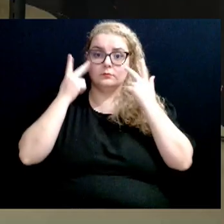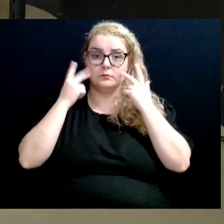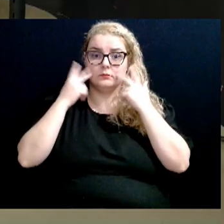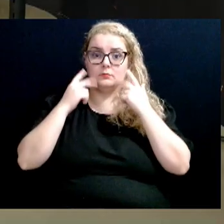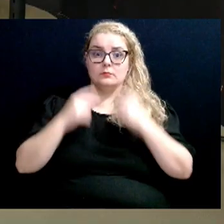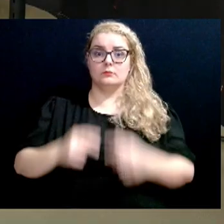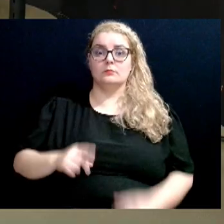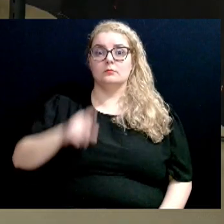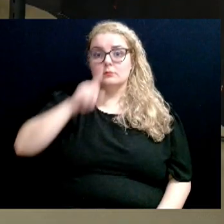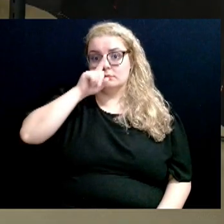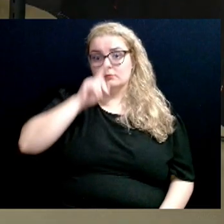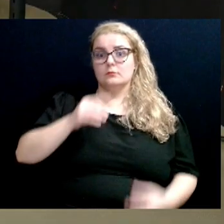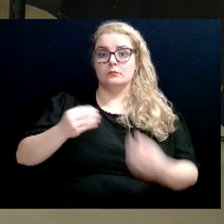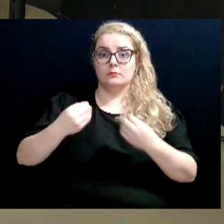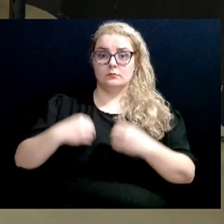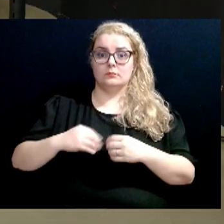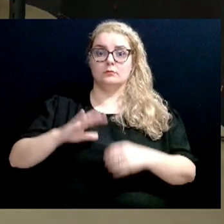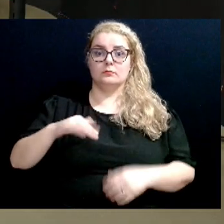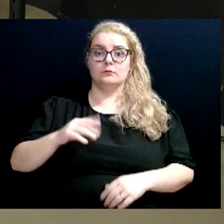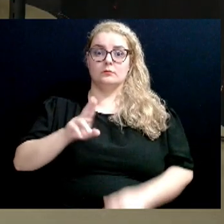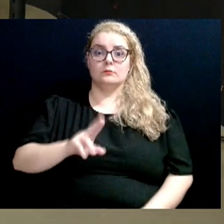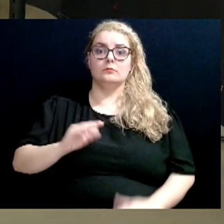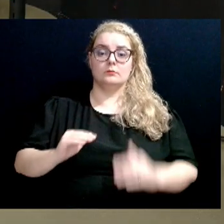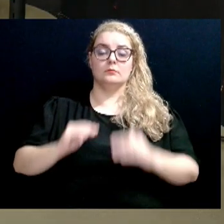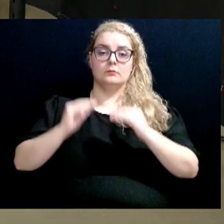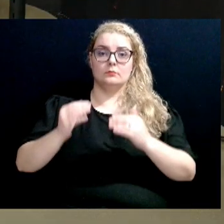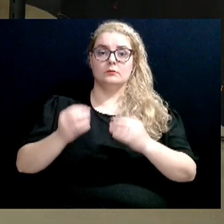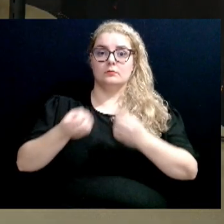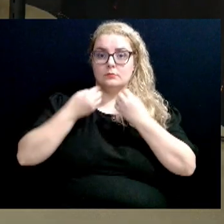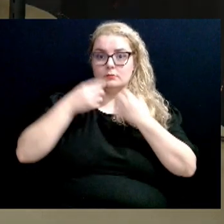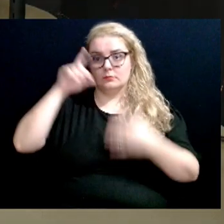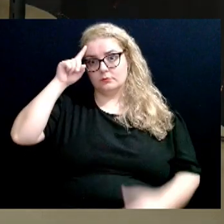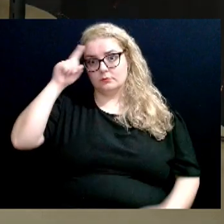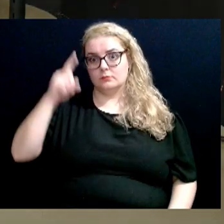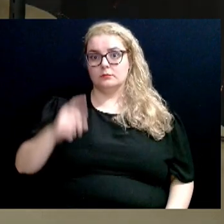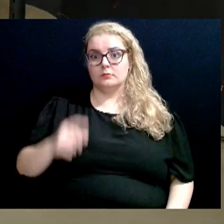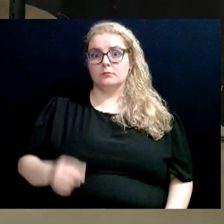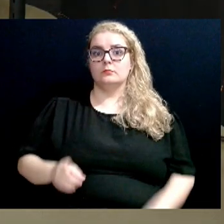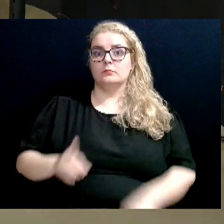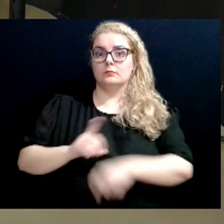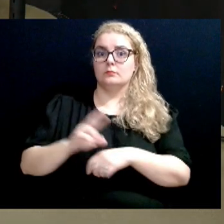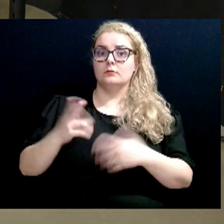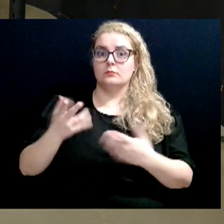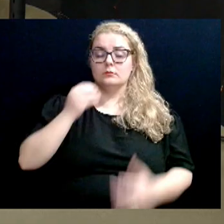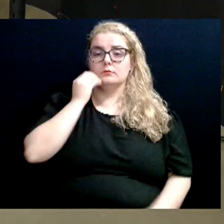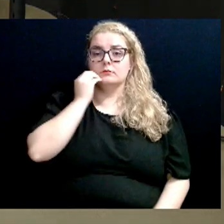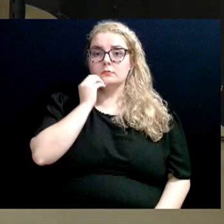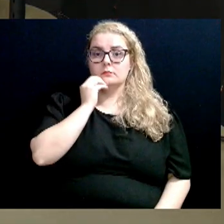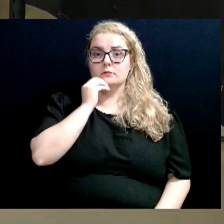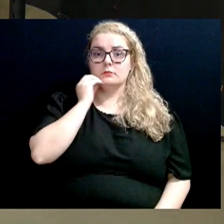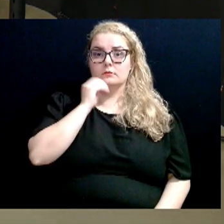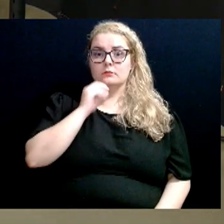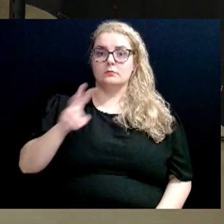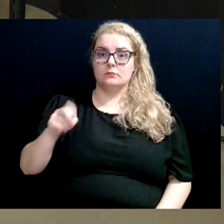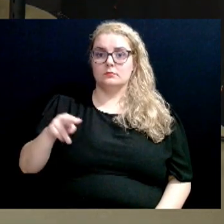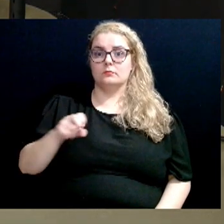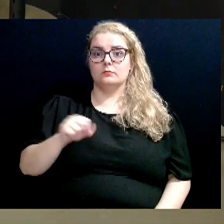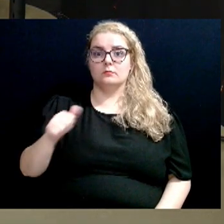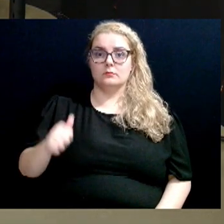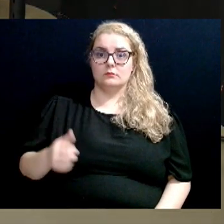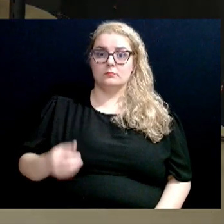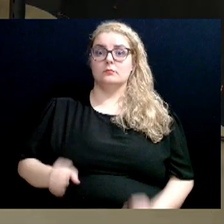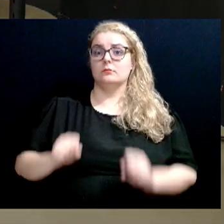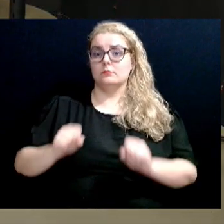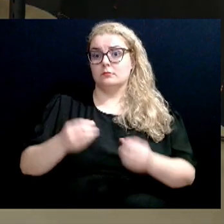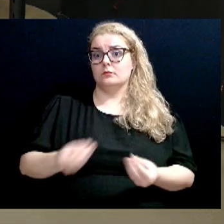Vanessa, bom dia, obrigada pela sua participação, vamos lá, doutor. A Vanessa perguntando, né, se podem trazer riscos